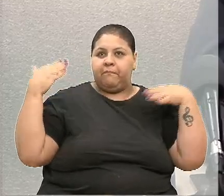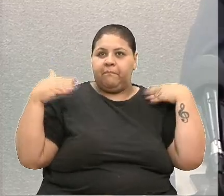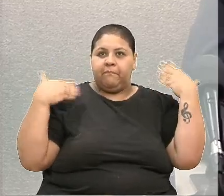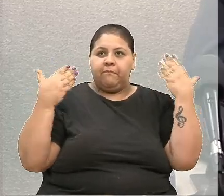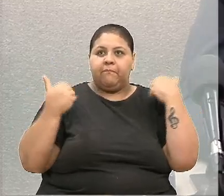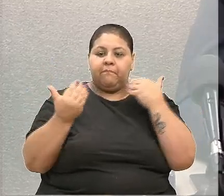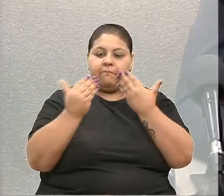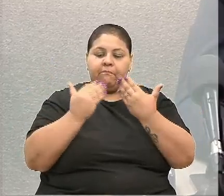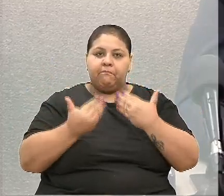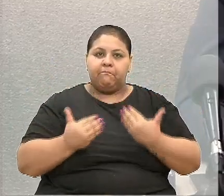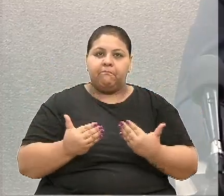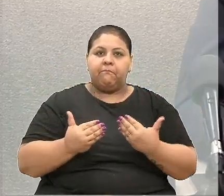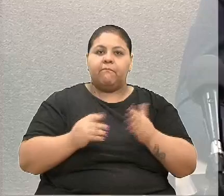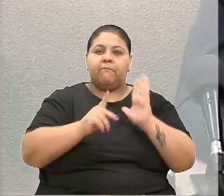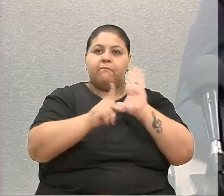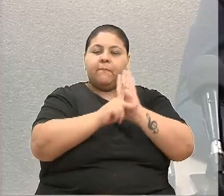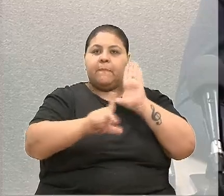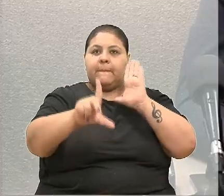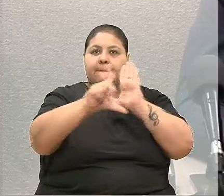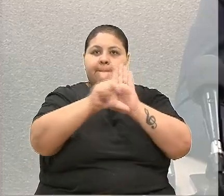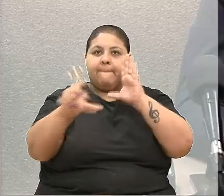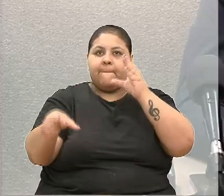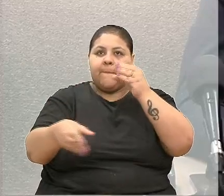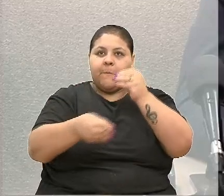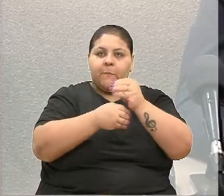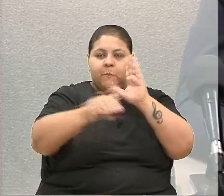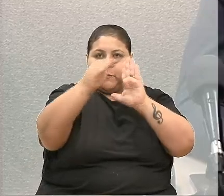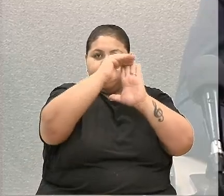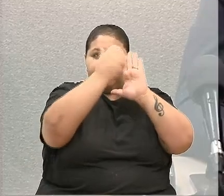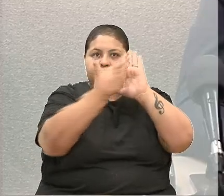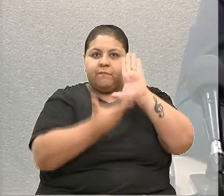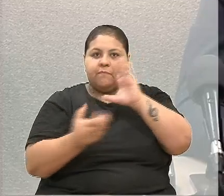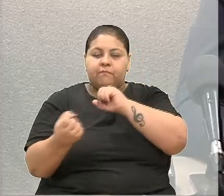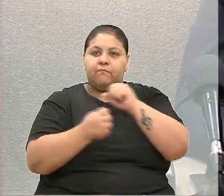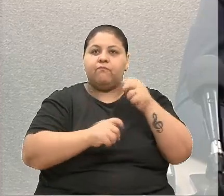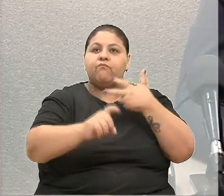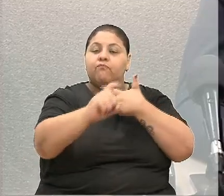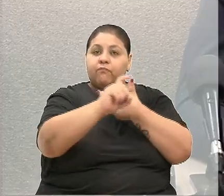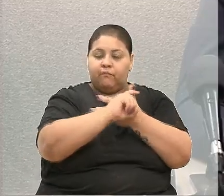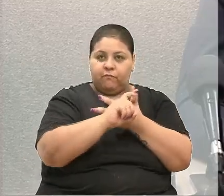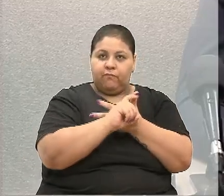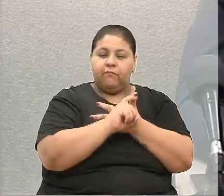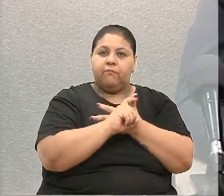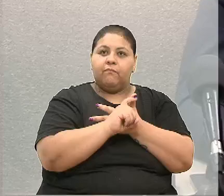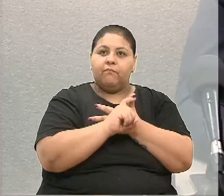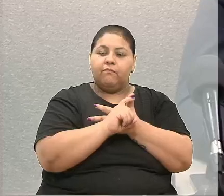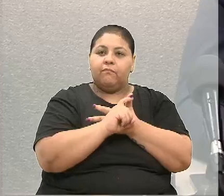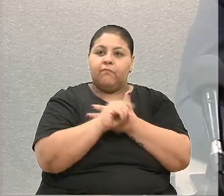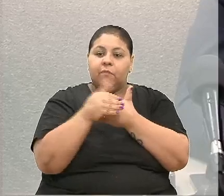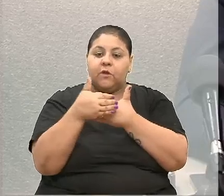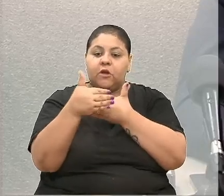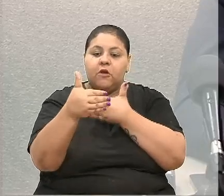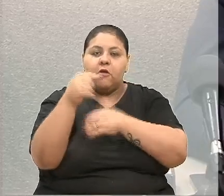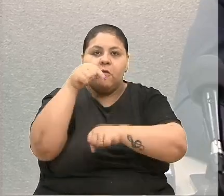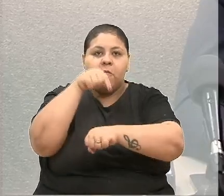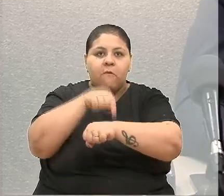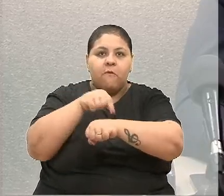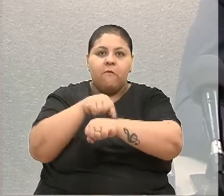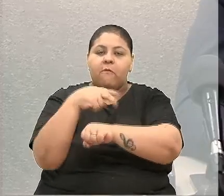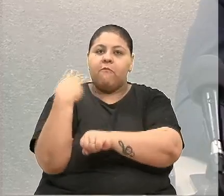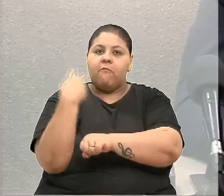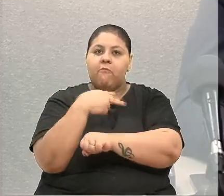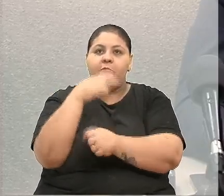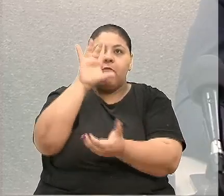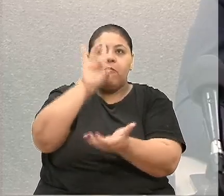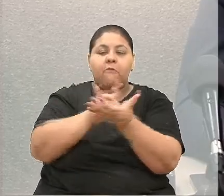para análise e parecer, o projeto de lei complementar acima emendado de autoria do Poder Executivo, que prorroga o prazo de validade